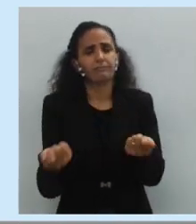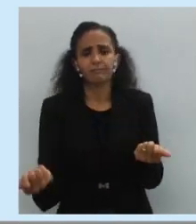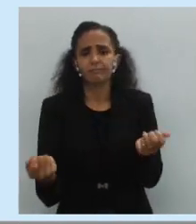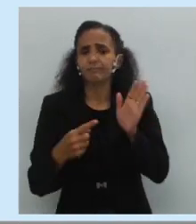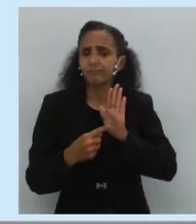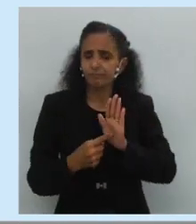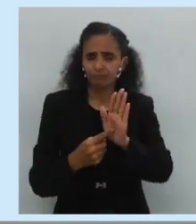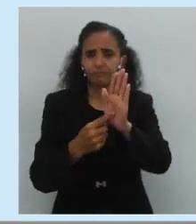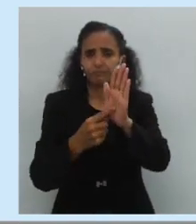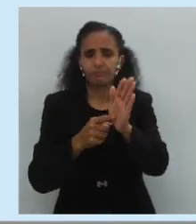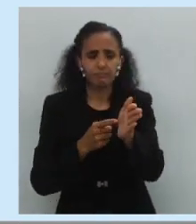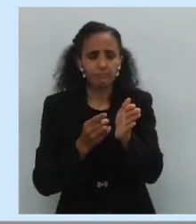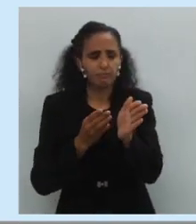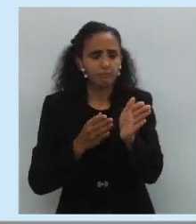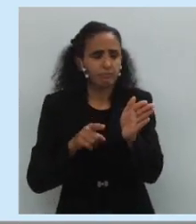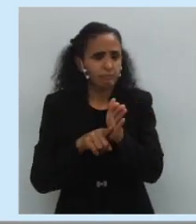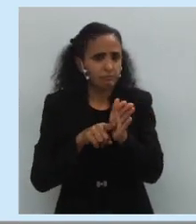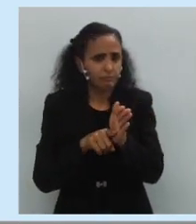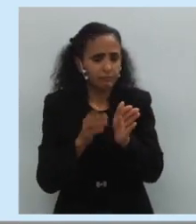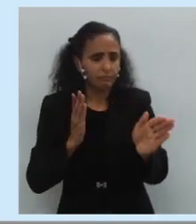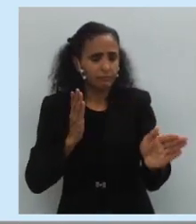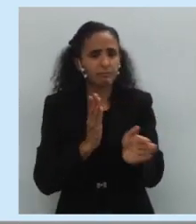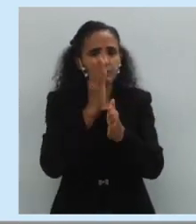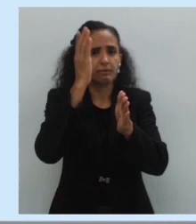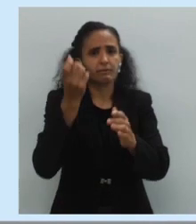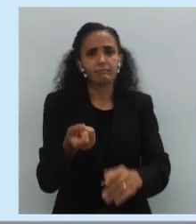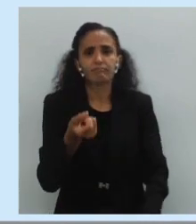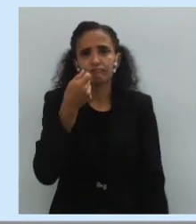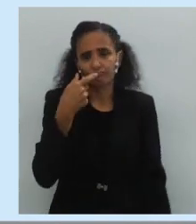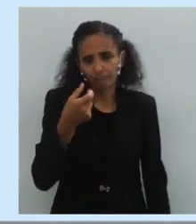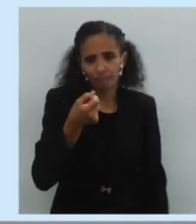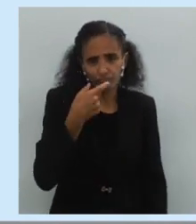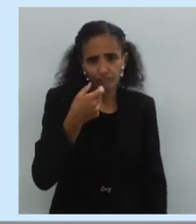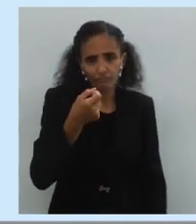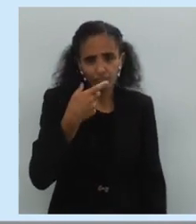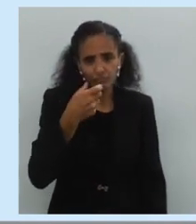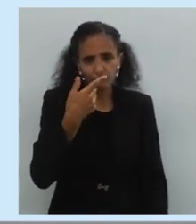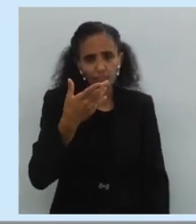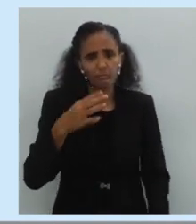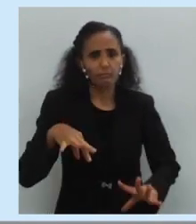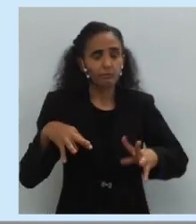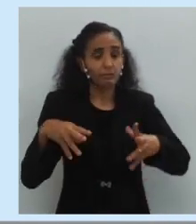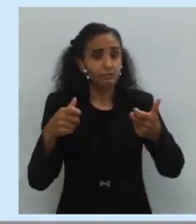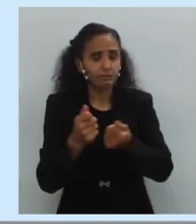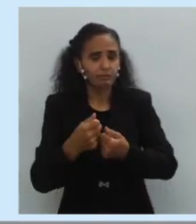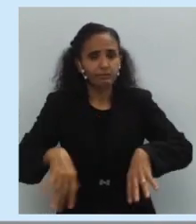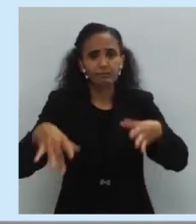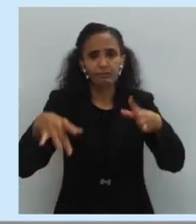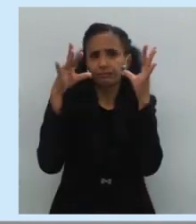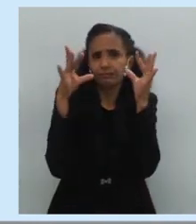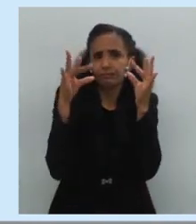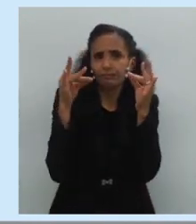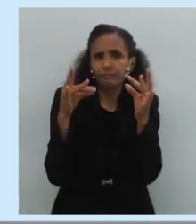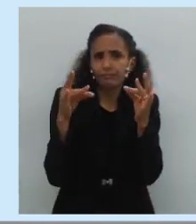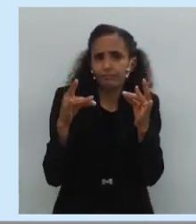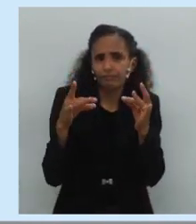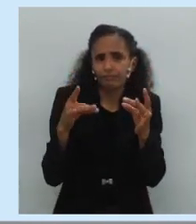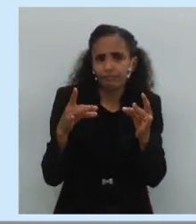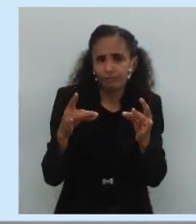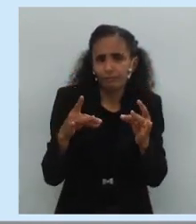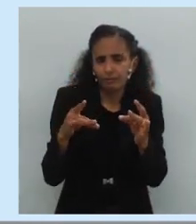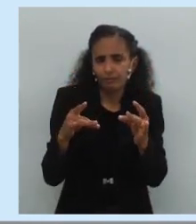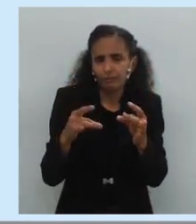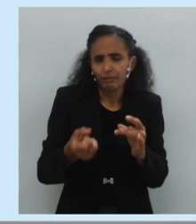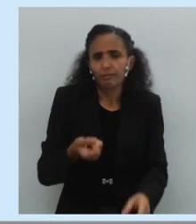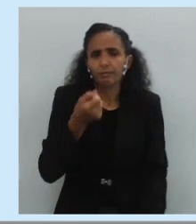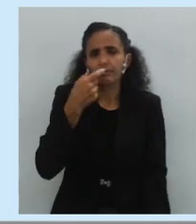que pode confirmar esse diagnóstico. Os medicamentos contra o HIV, no caso que a gente